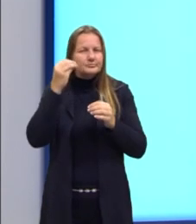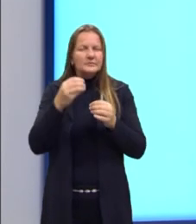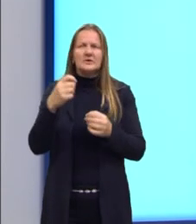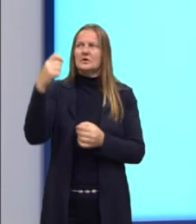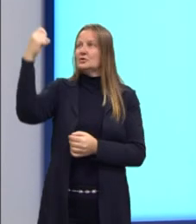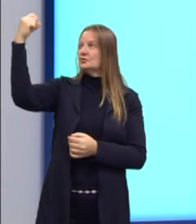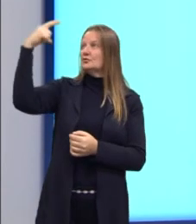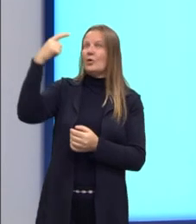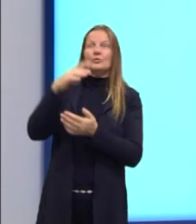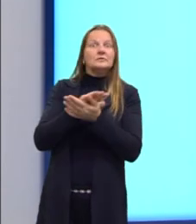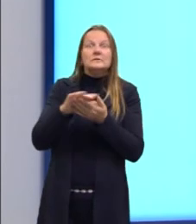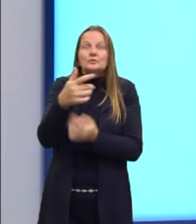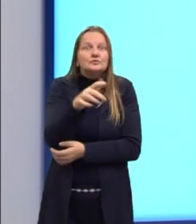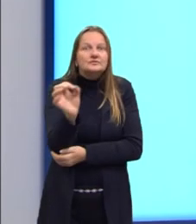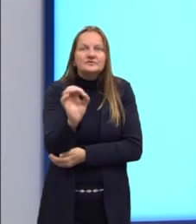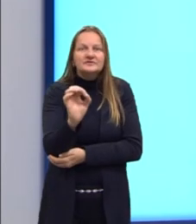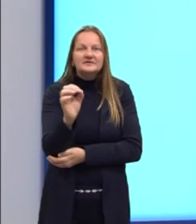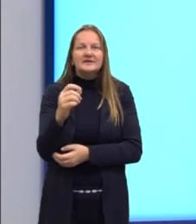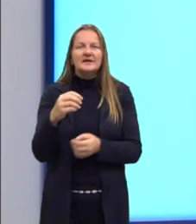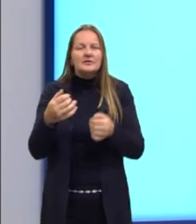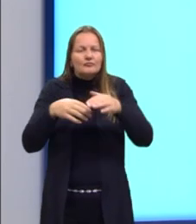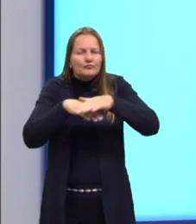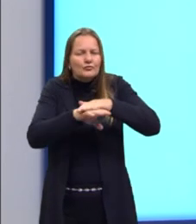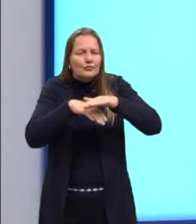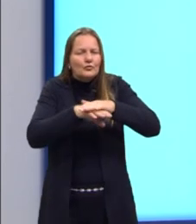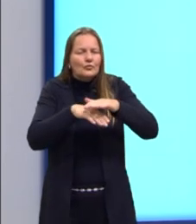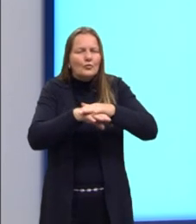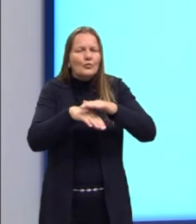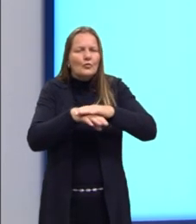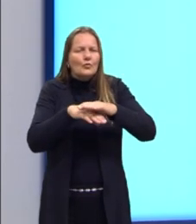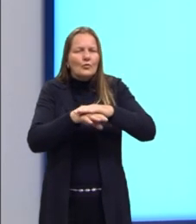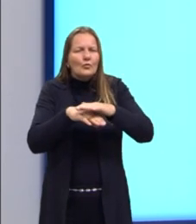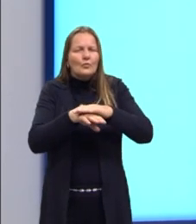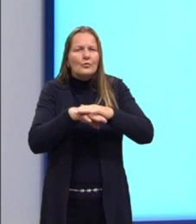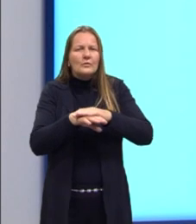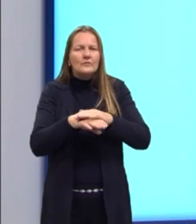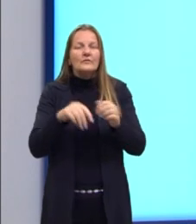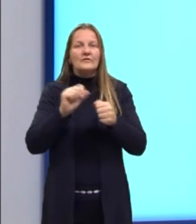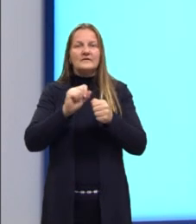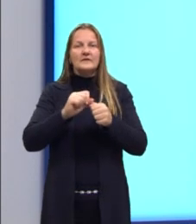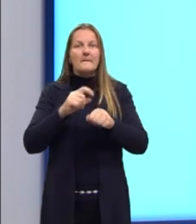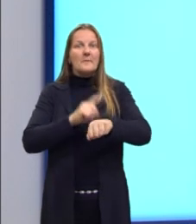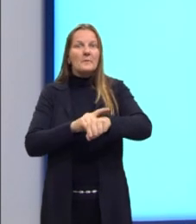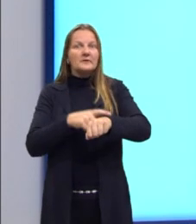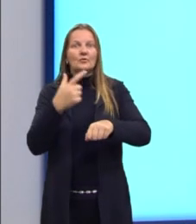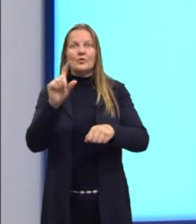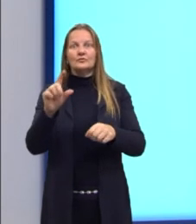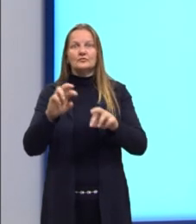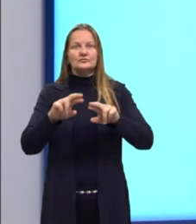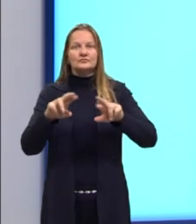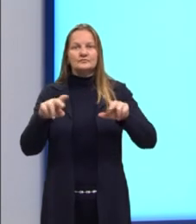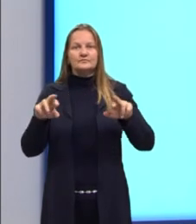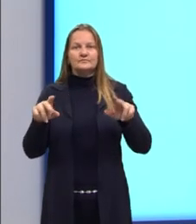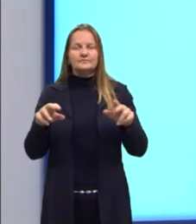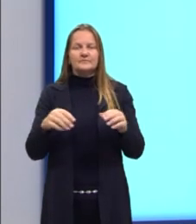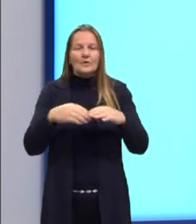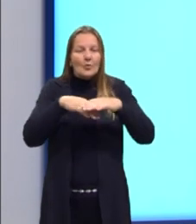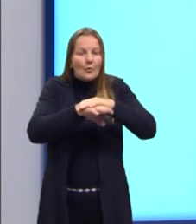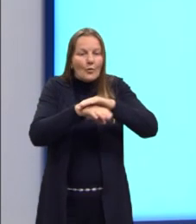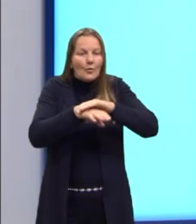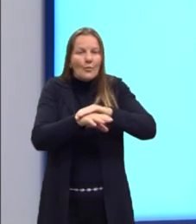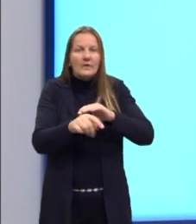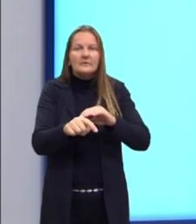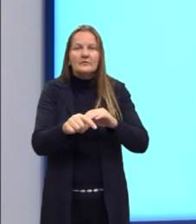tinha só não incidência solar no dia ele guardou os seus experimentos para fazer em outro momento e ele verificou que mesmo